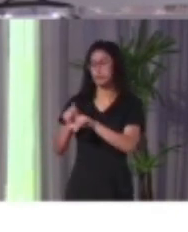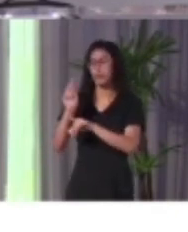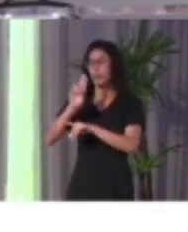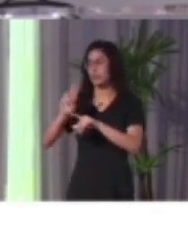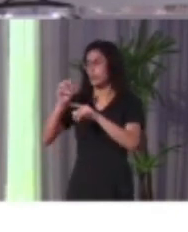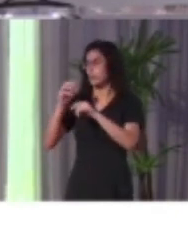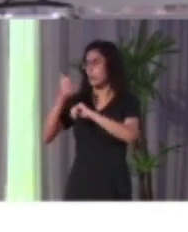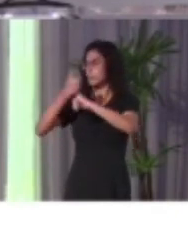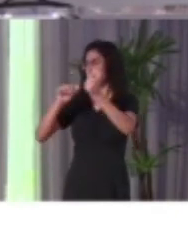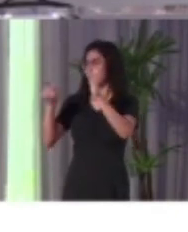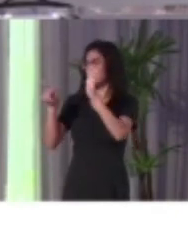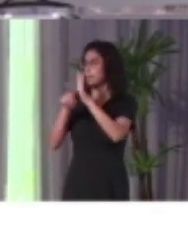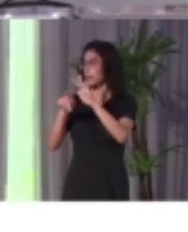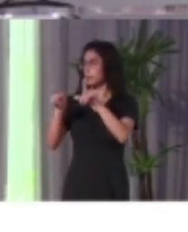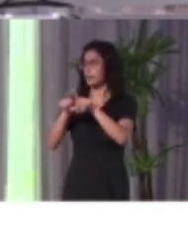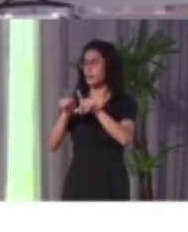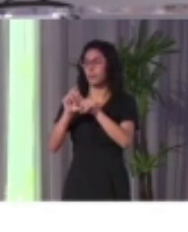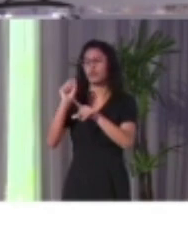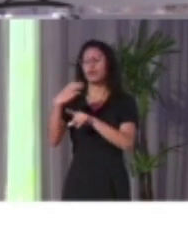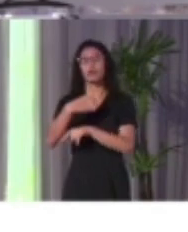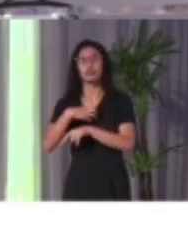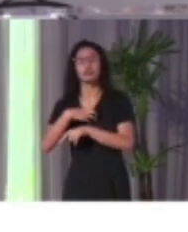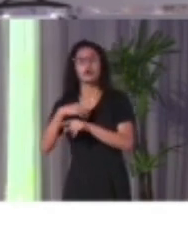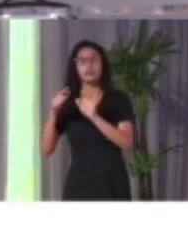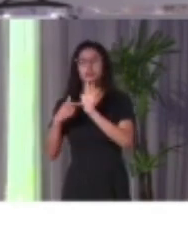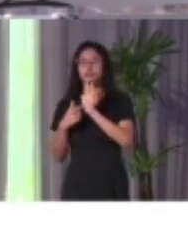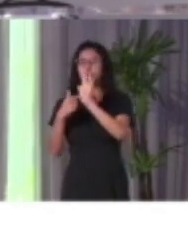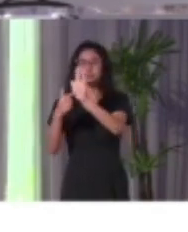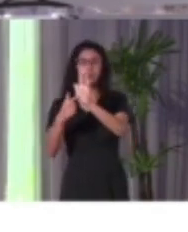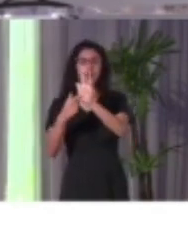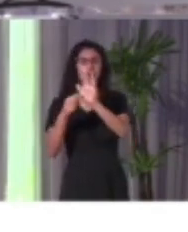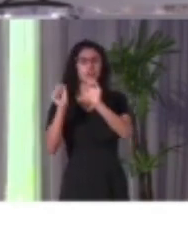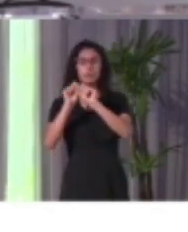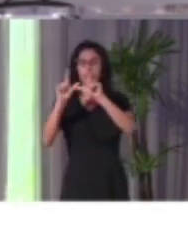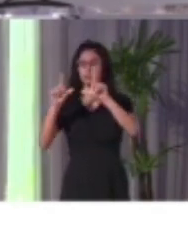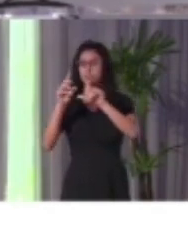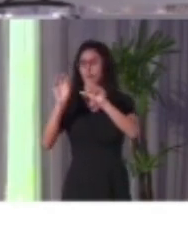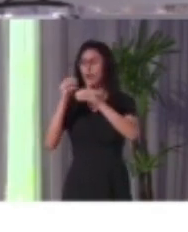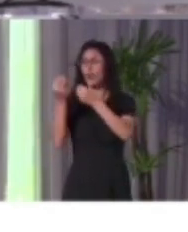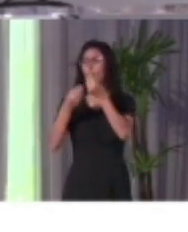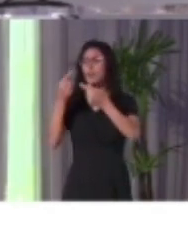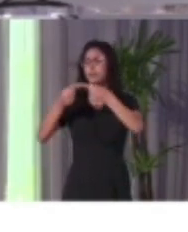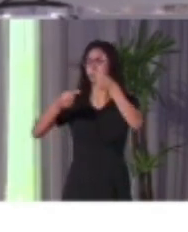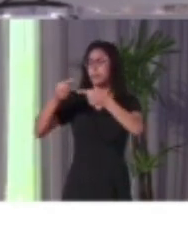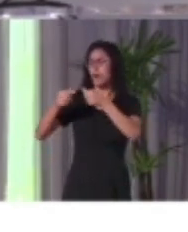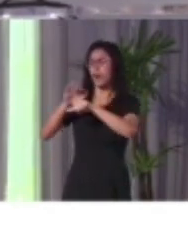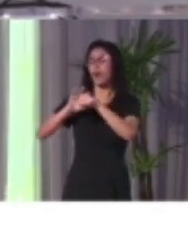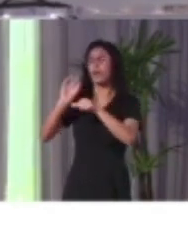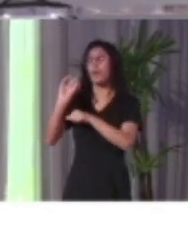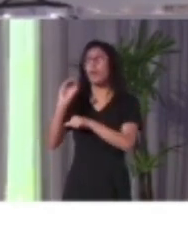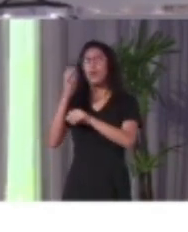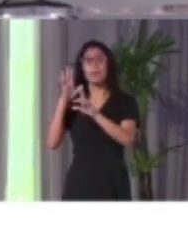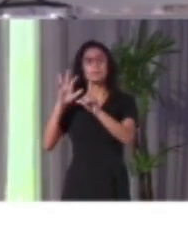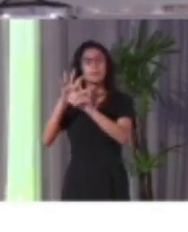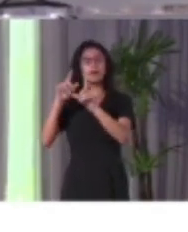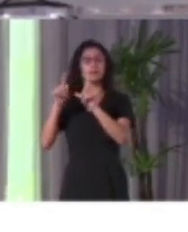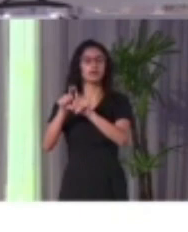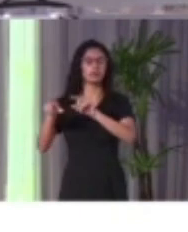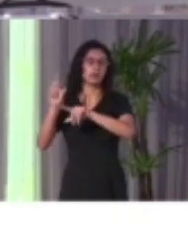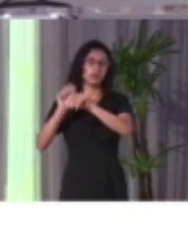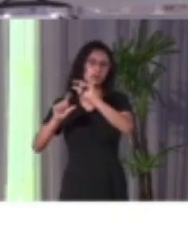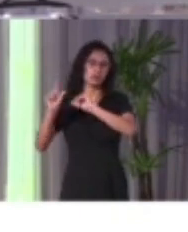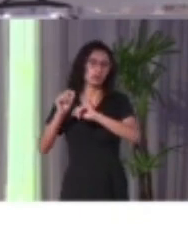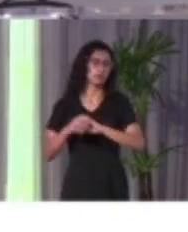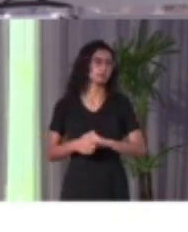utilizado para analisar a contribuição, de que forma ele foi apresentado à plenária, como se deu a discussão e como isso impactou na tomada de